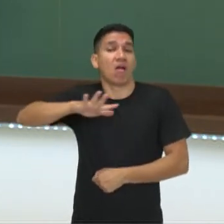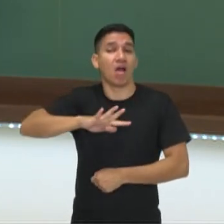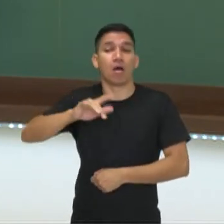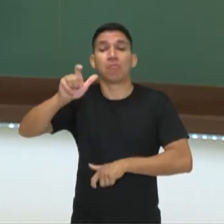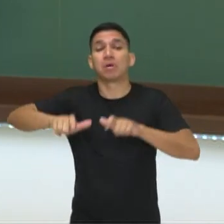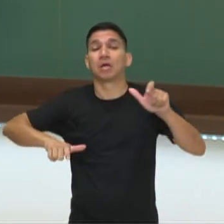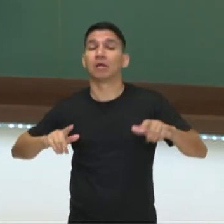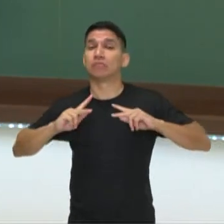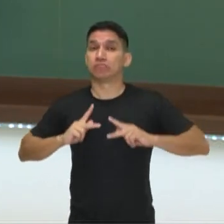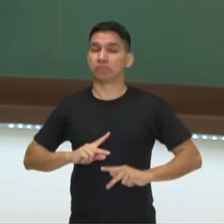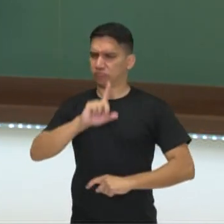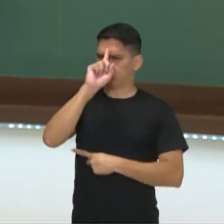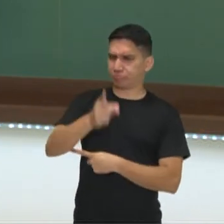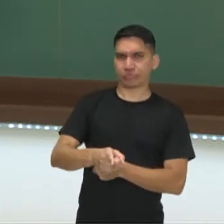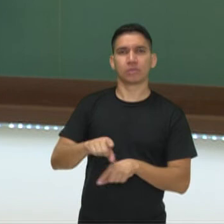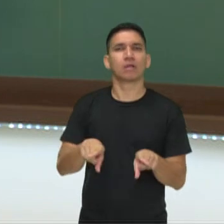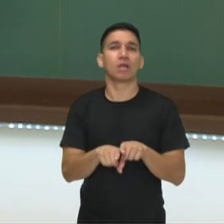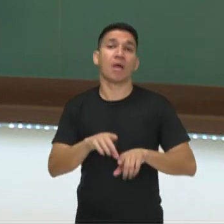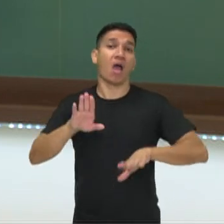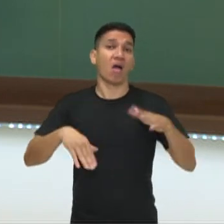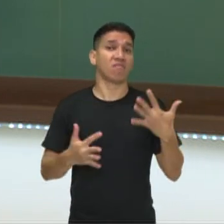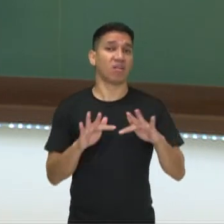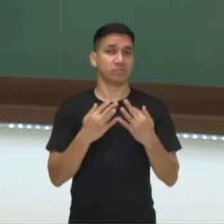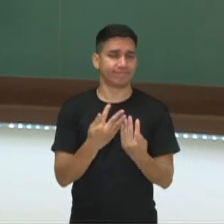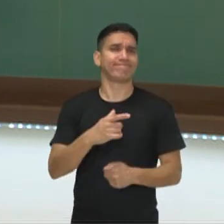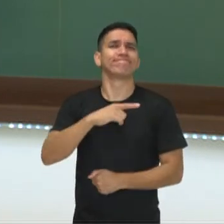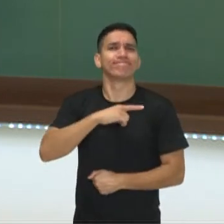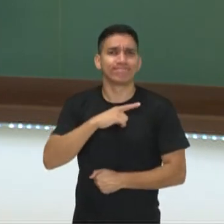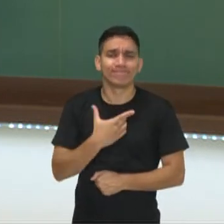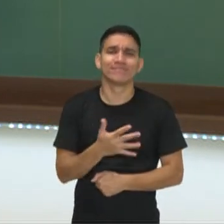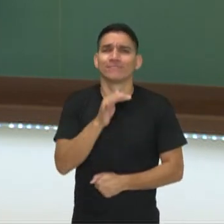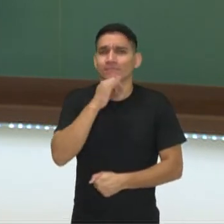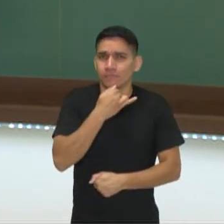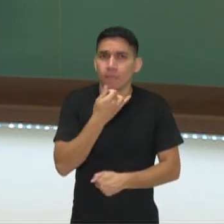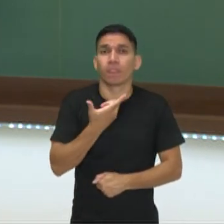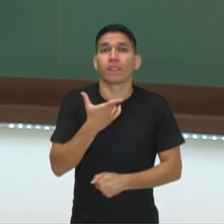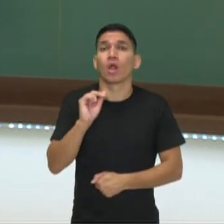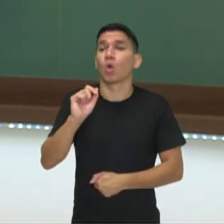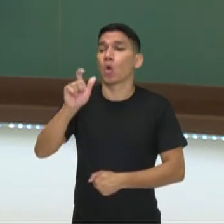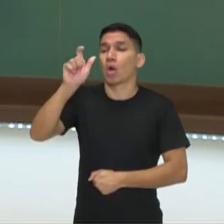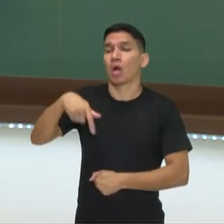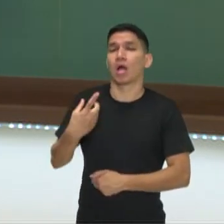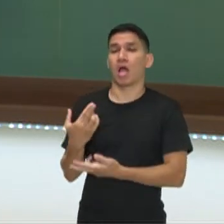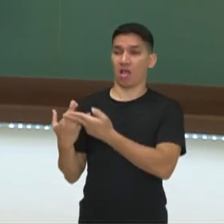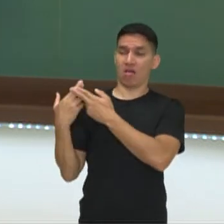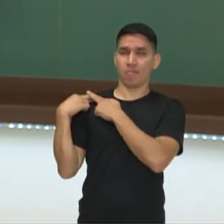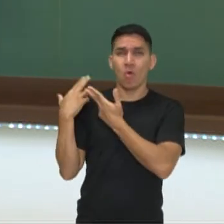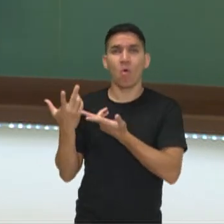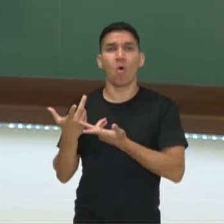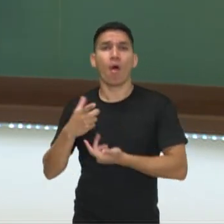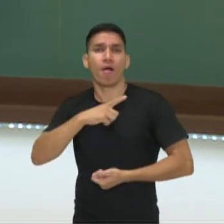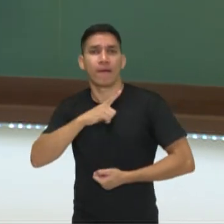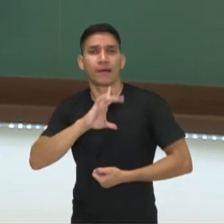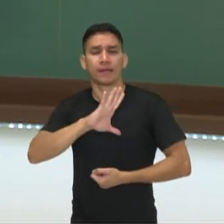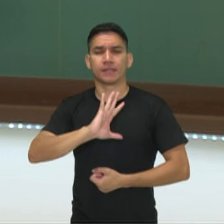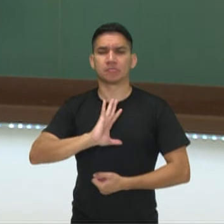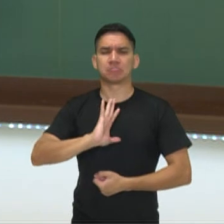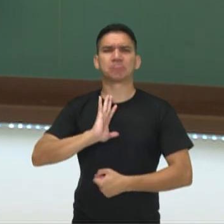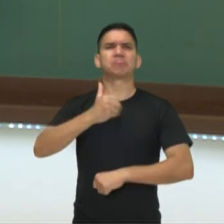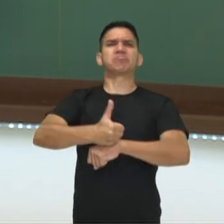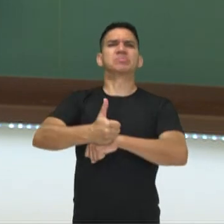posições autoritárias. Na família, às vezes, você tem ali, né, o patriarca, o matriarca, também, às vezes, com posições